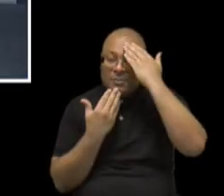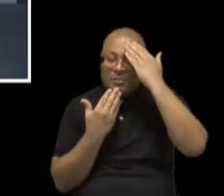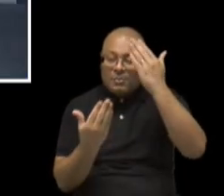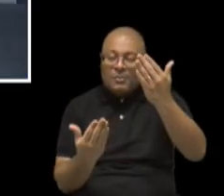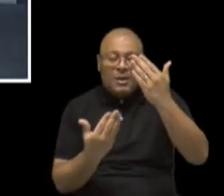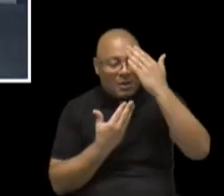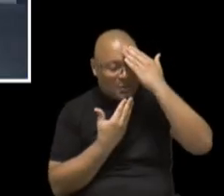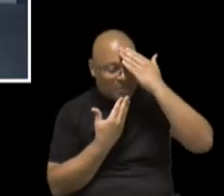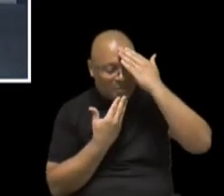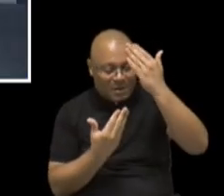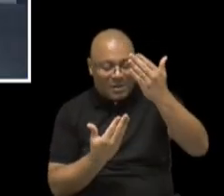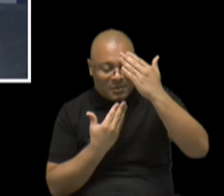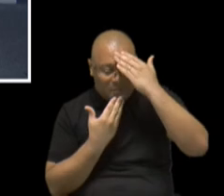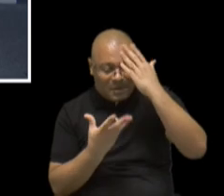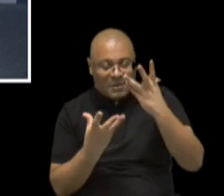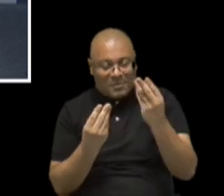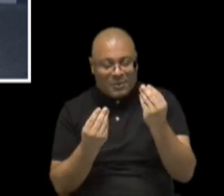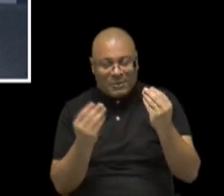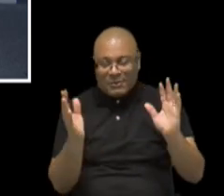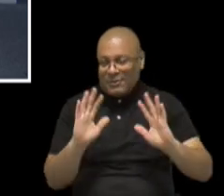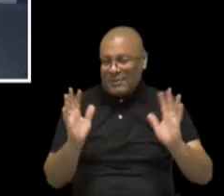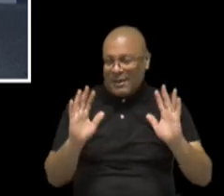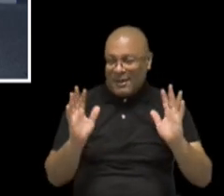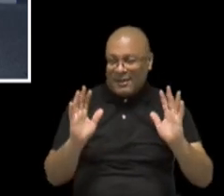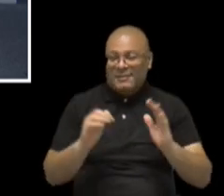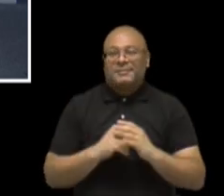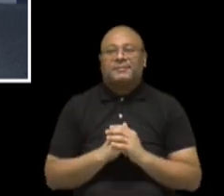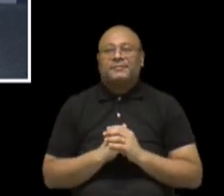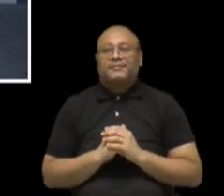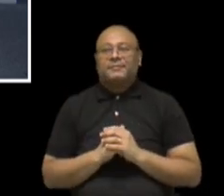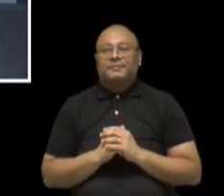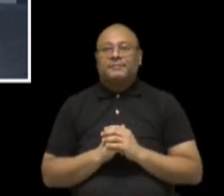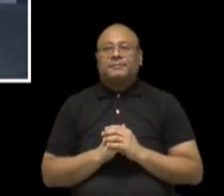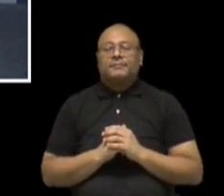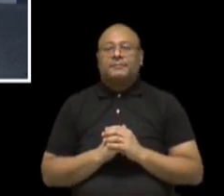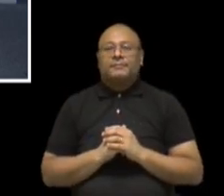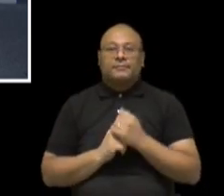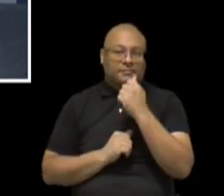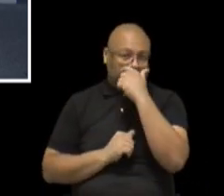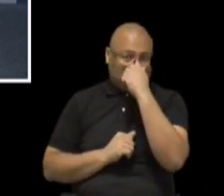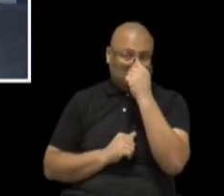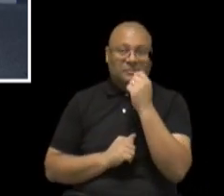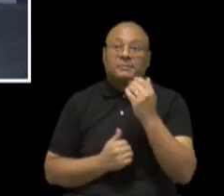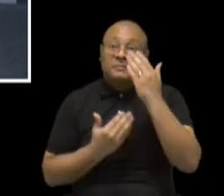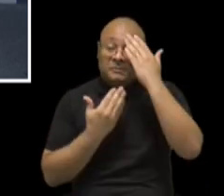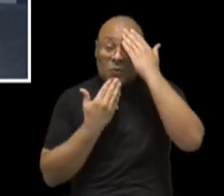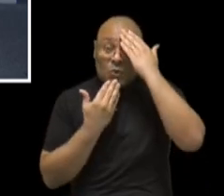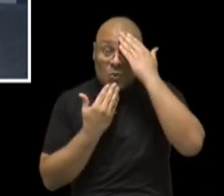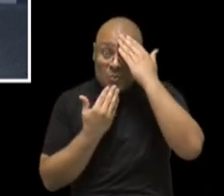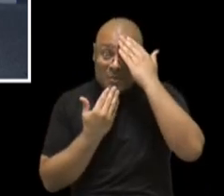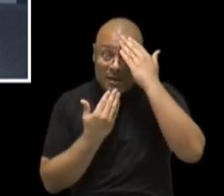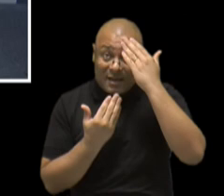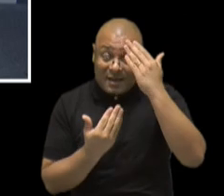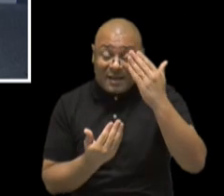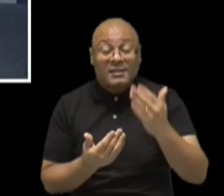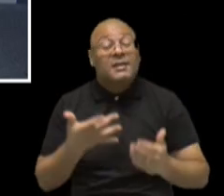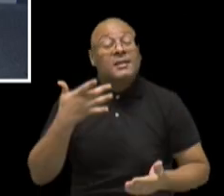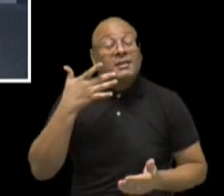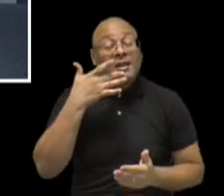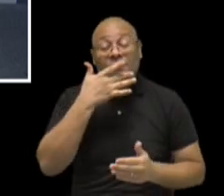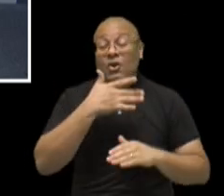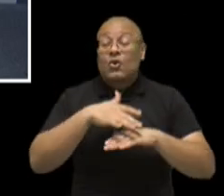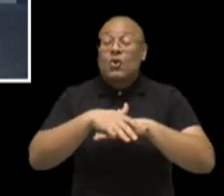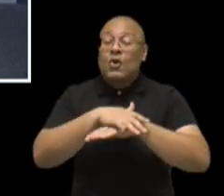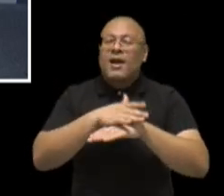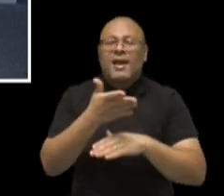Thank you. Thank you very, very much. Bye-bye. Bye-bye. Obrigada, Paula. Obrigada. Papo muito gostoso. A gente, ela é